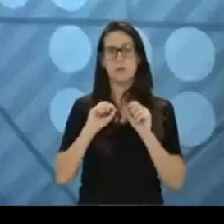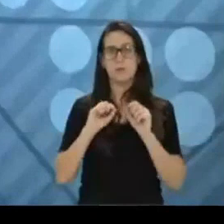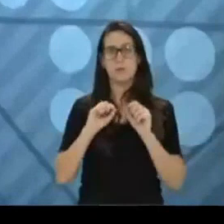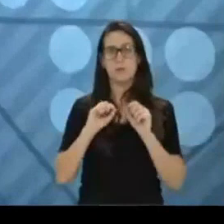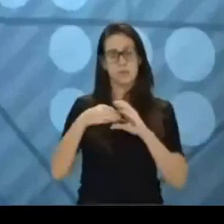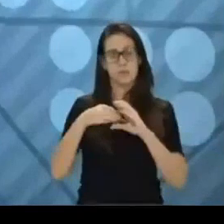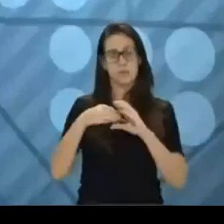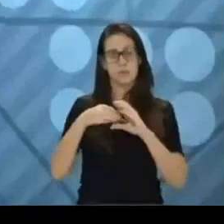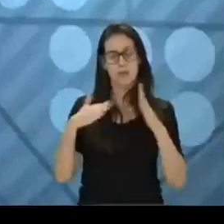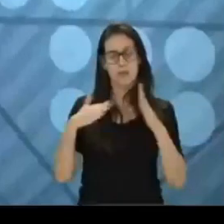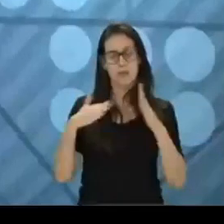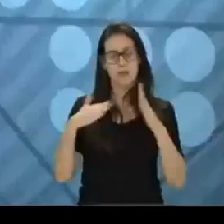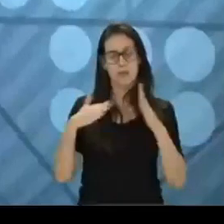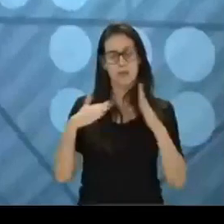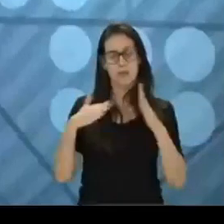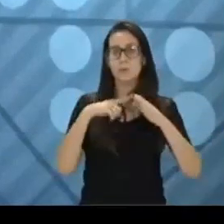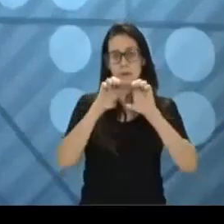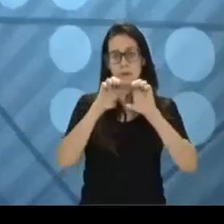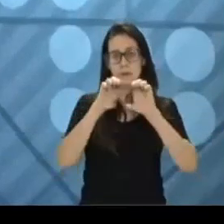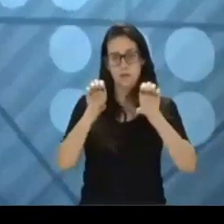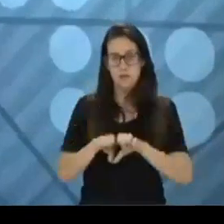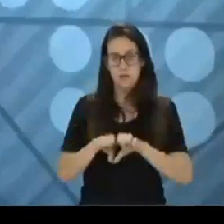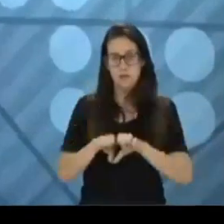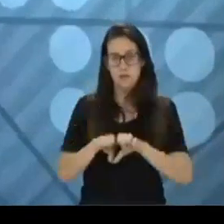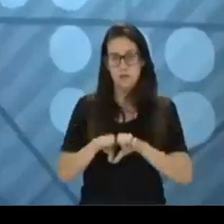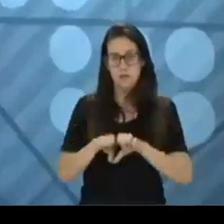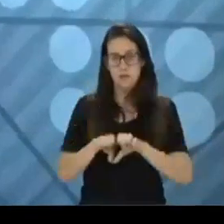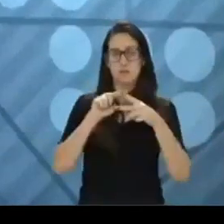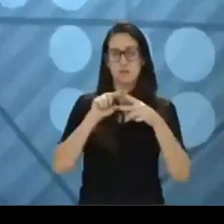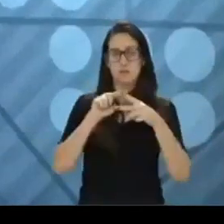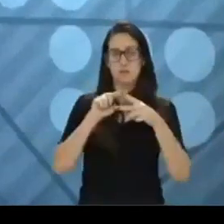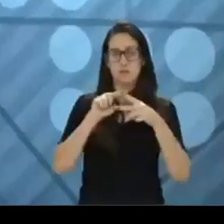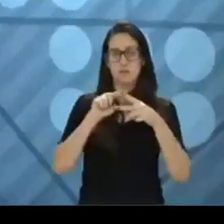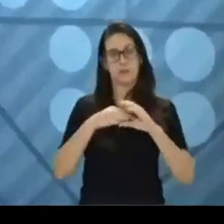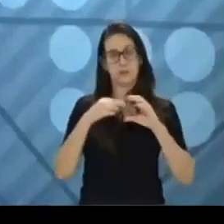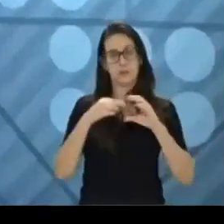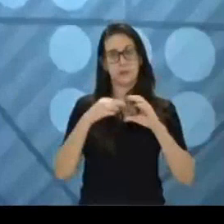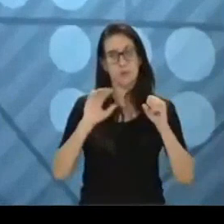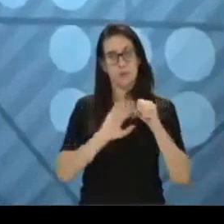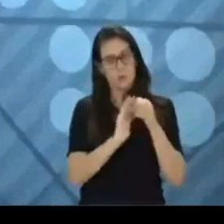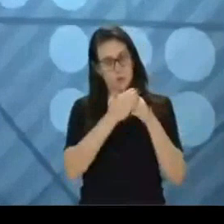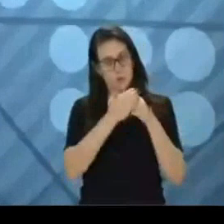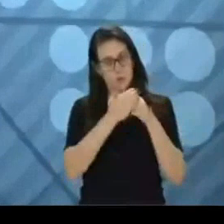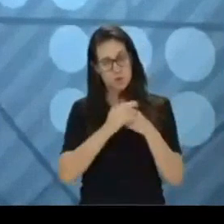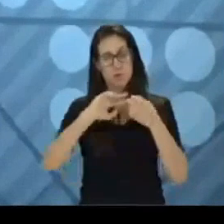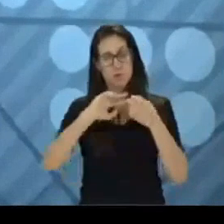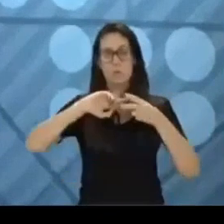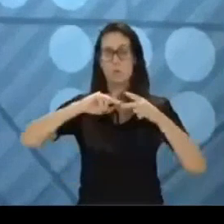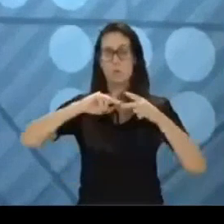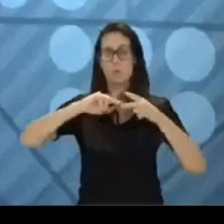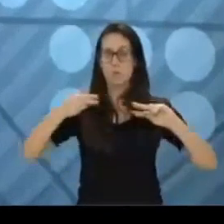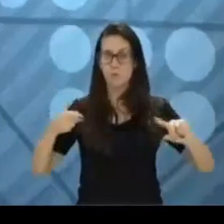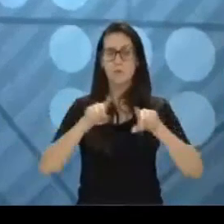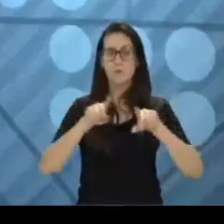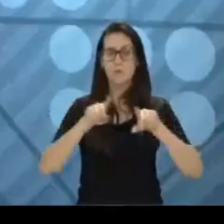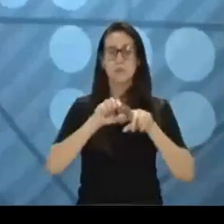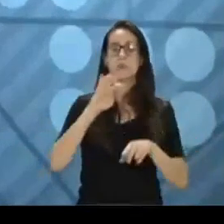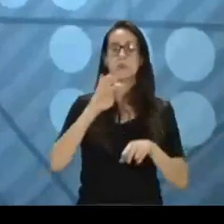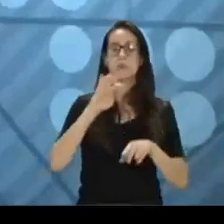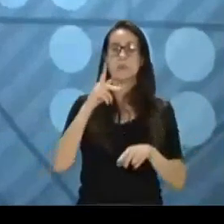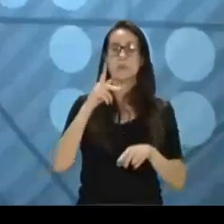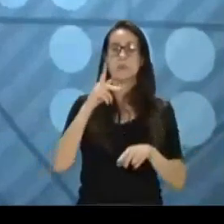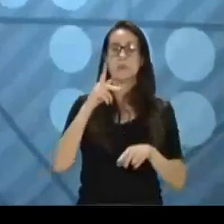delimitações que acontecem pelas estruturas obrigatórias. Membrana plasmática, reforçando membrana plasmática, material genético e